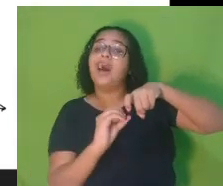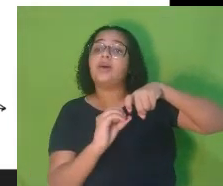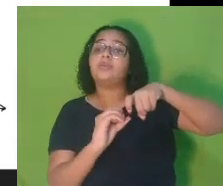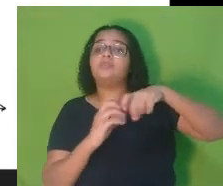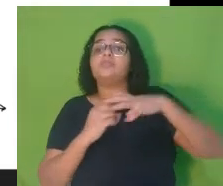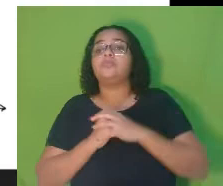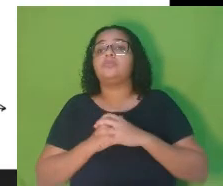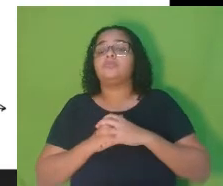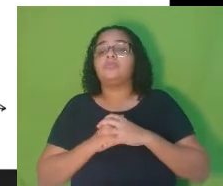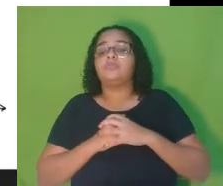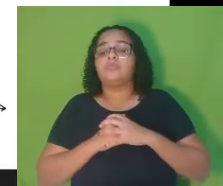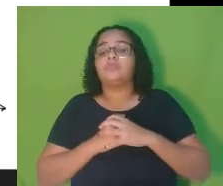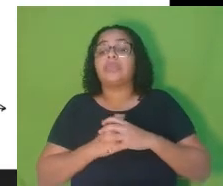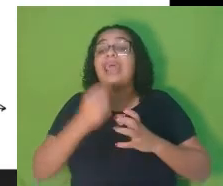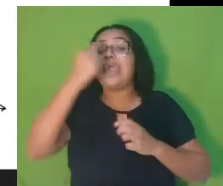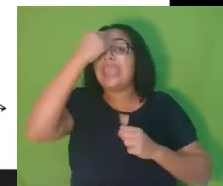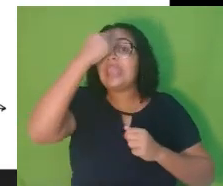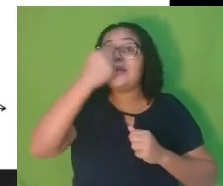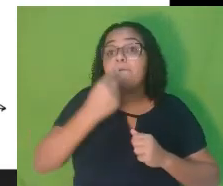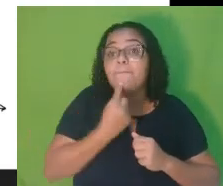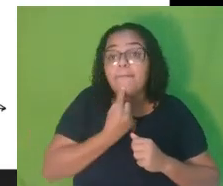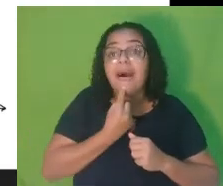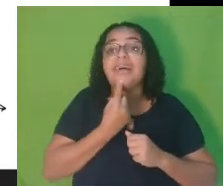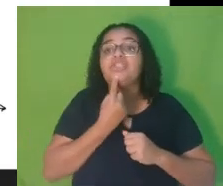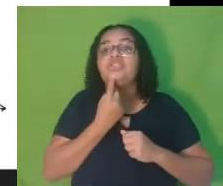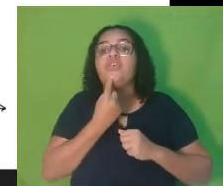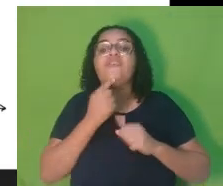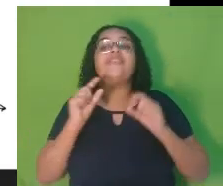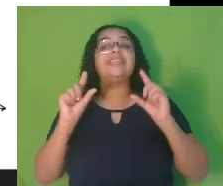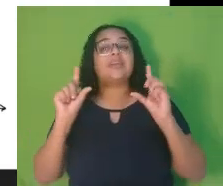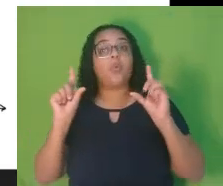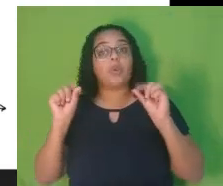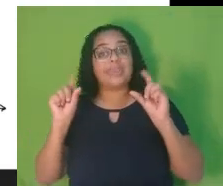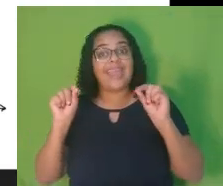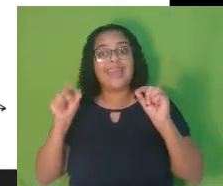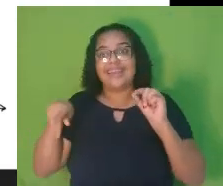x0, a imagem vai ser exatamente k.